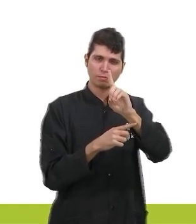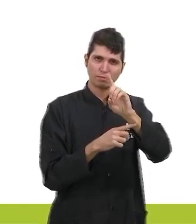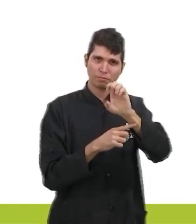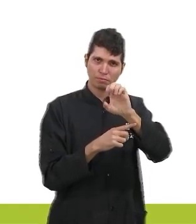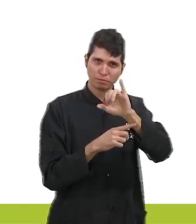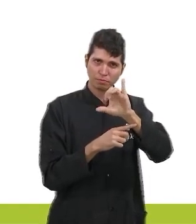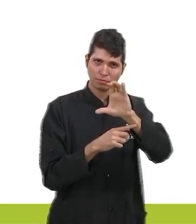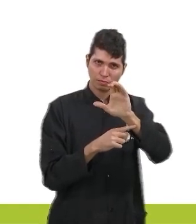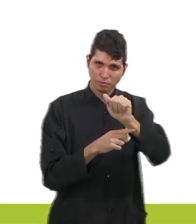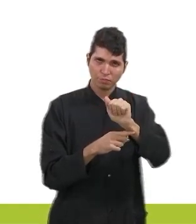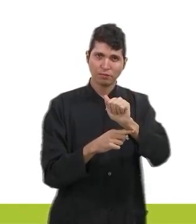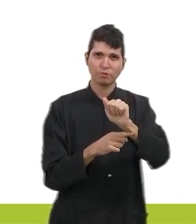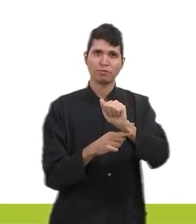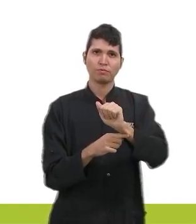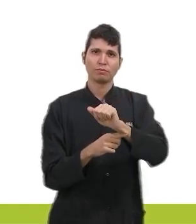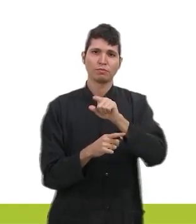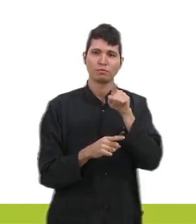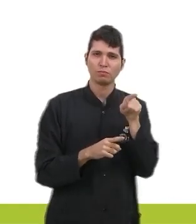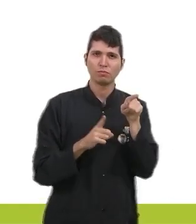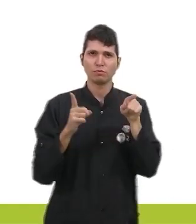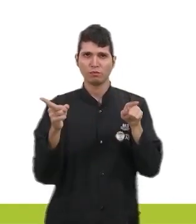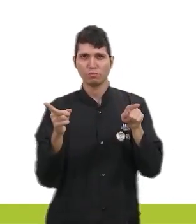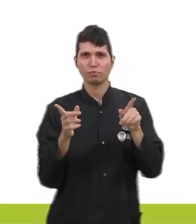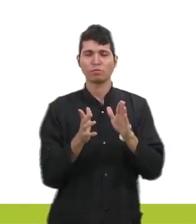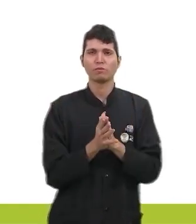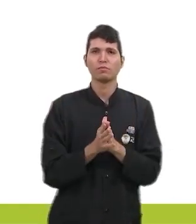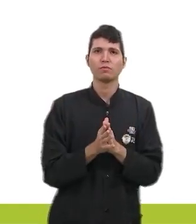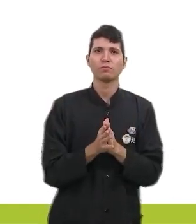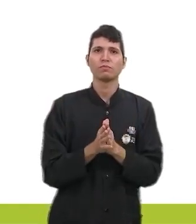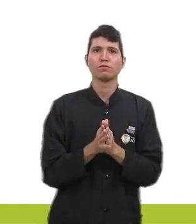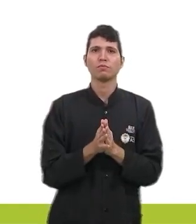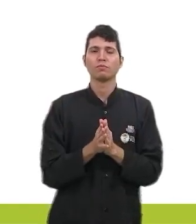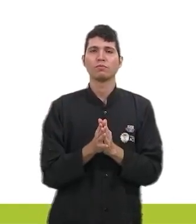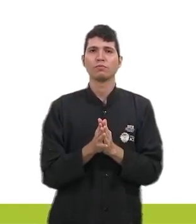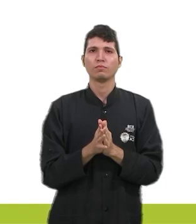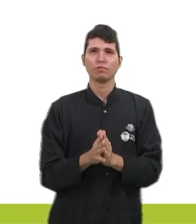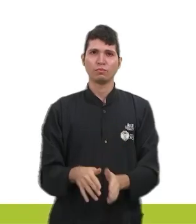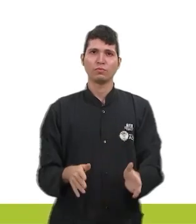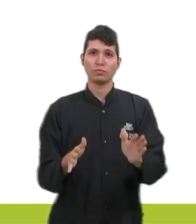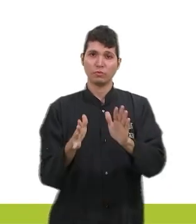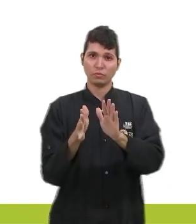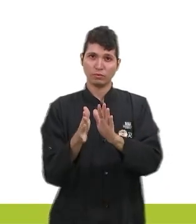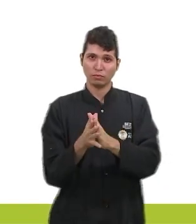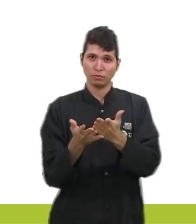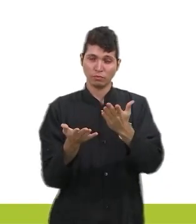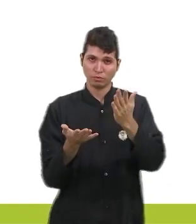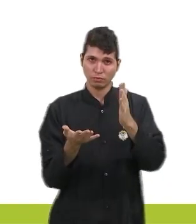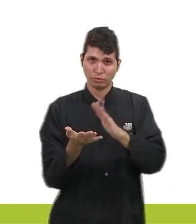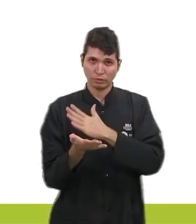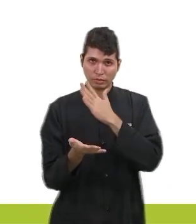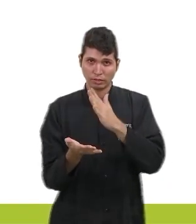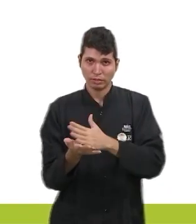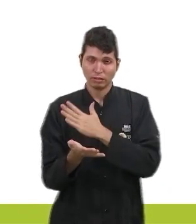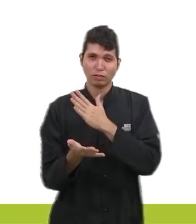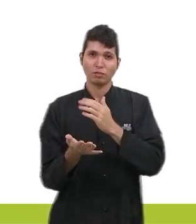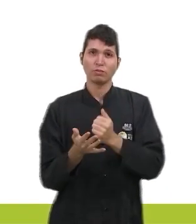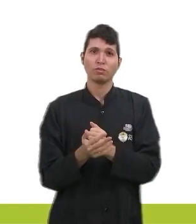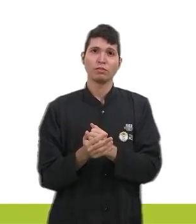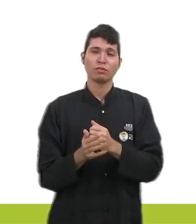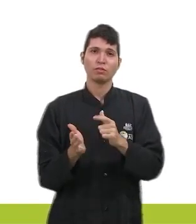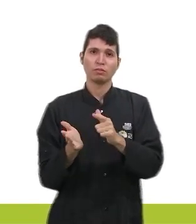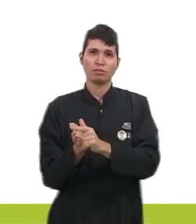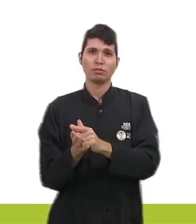A questão, ela está lá no livro do A Prova Enem, o volume 2, na página